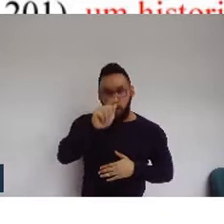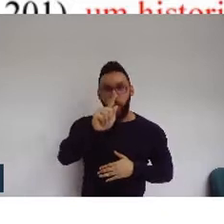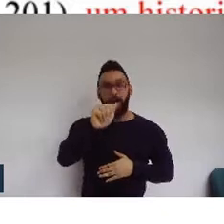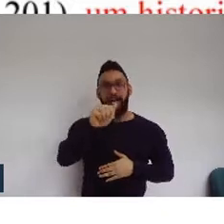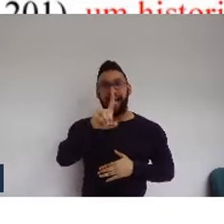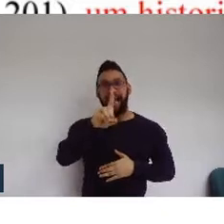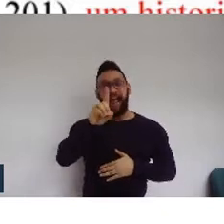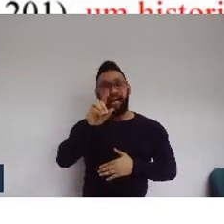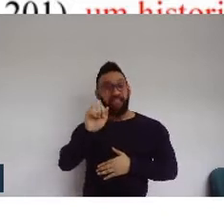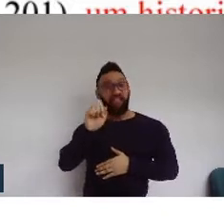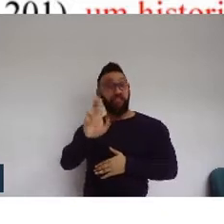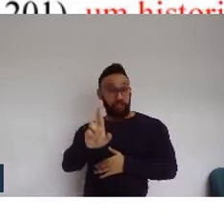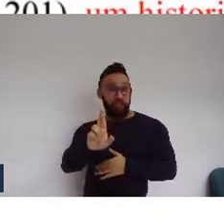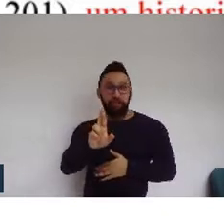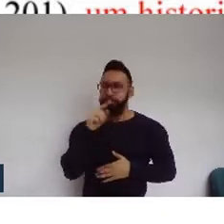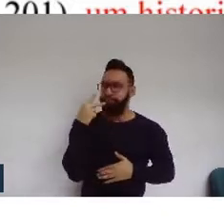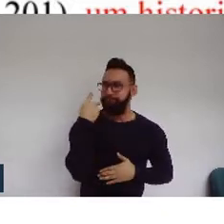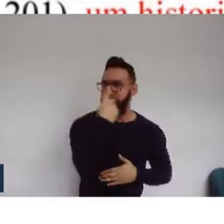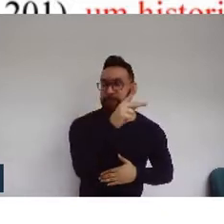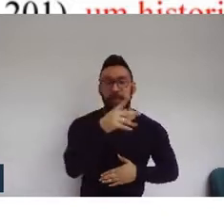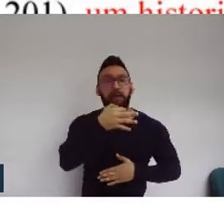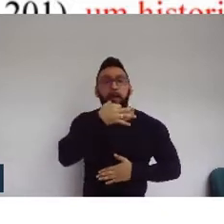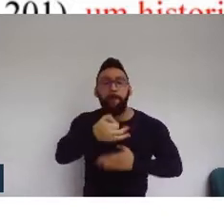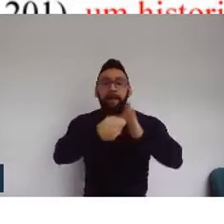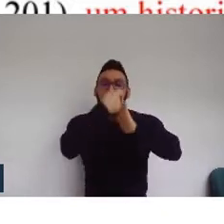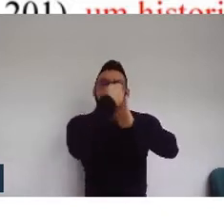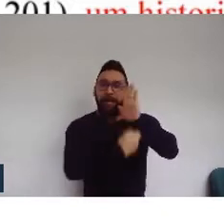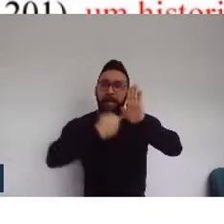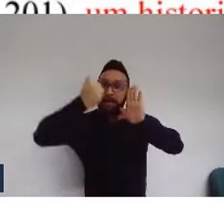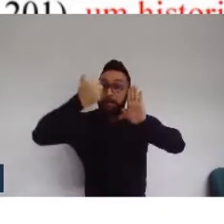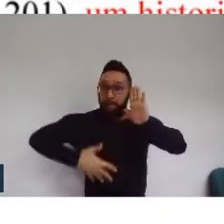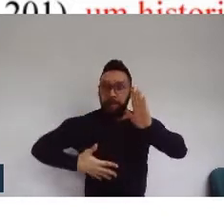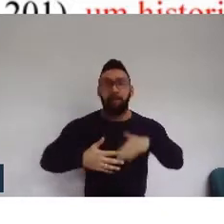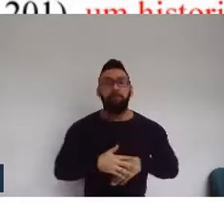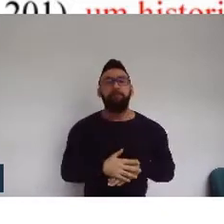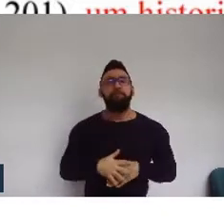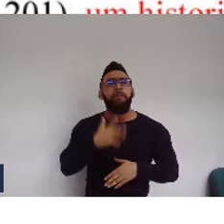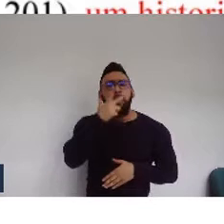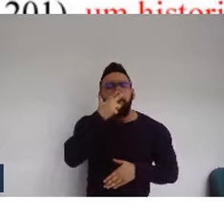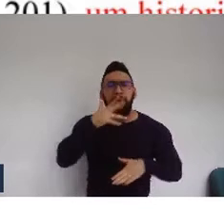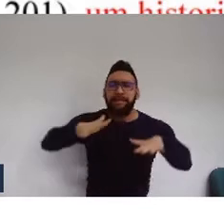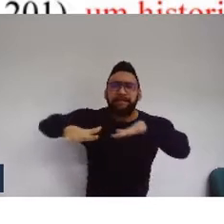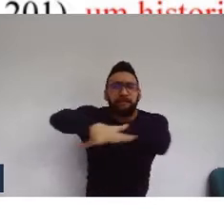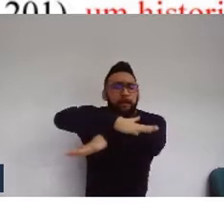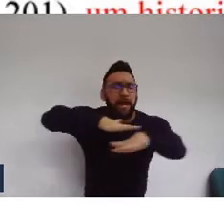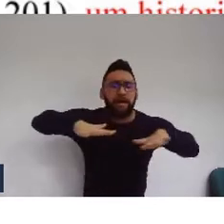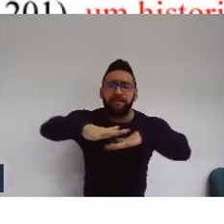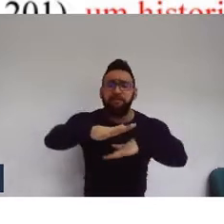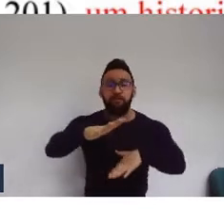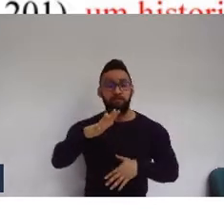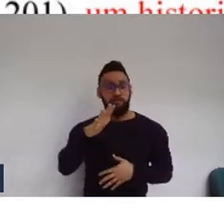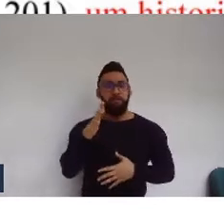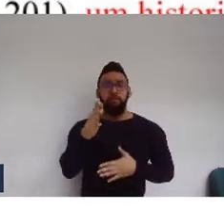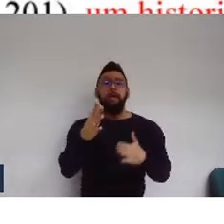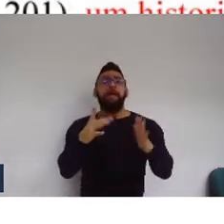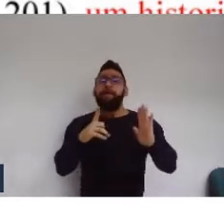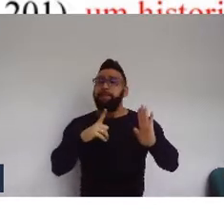Portanto, esse espaço atua sob alguma ordem de moralidade questionada